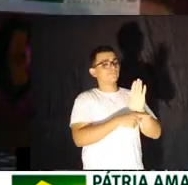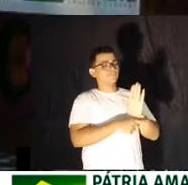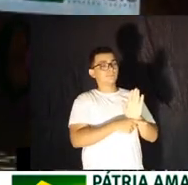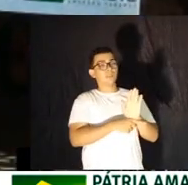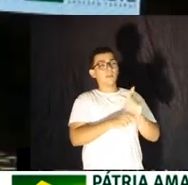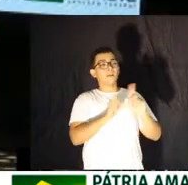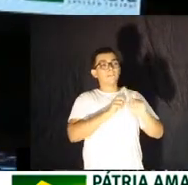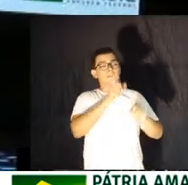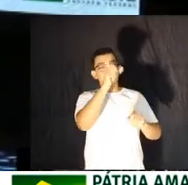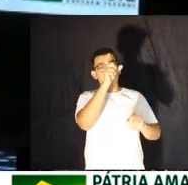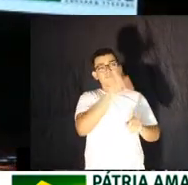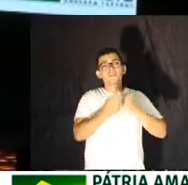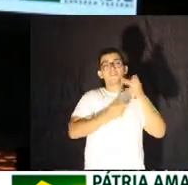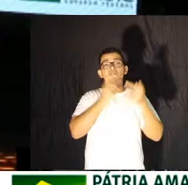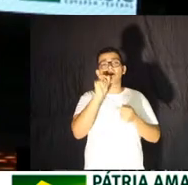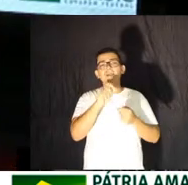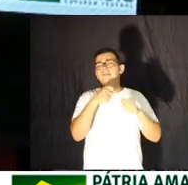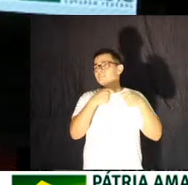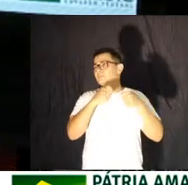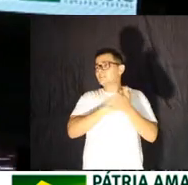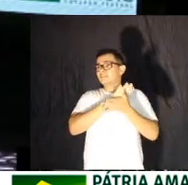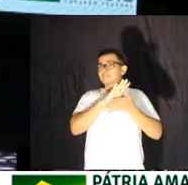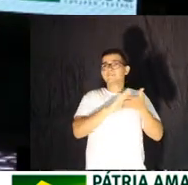Diz que não precisa